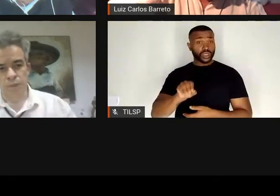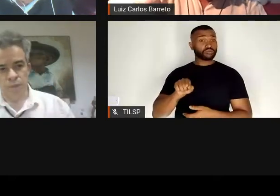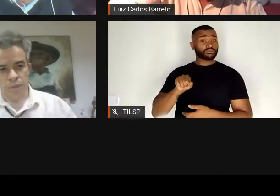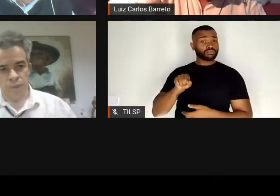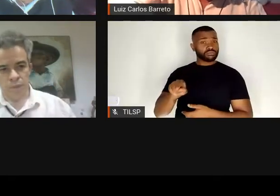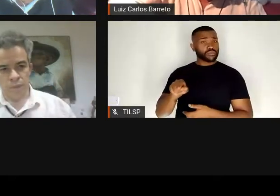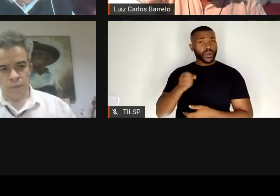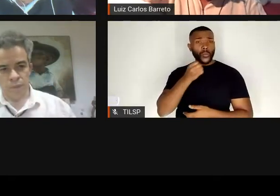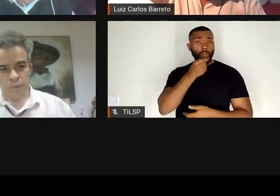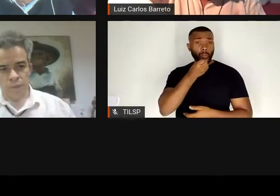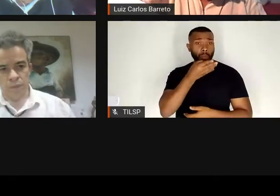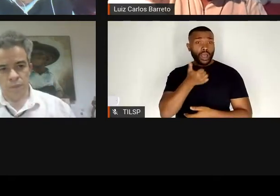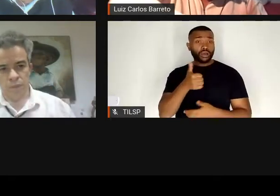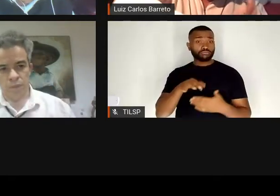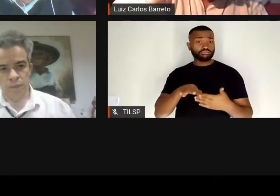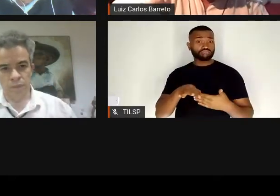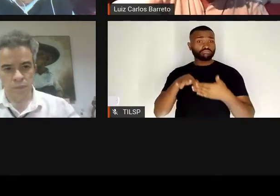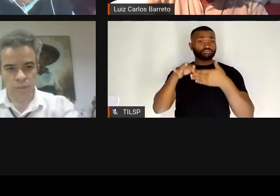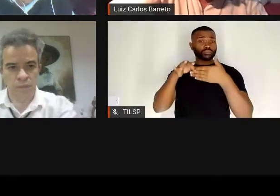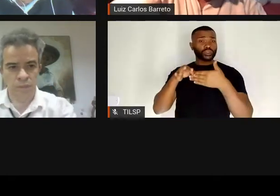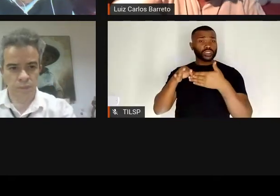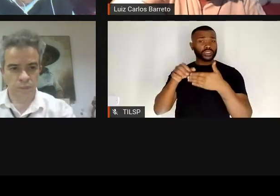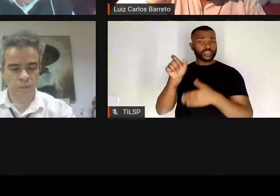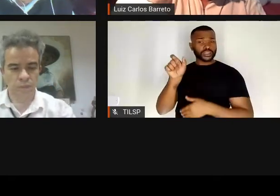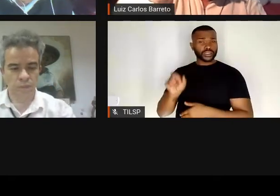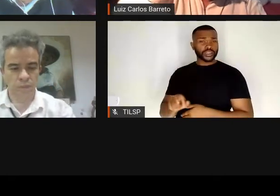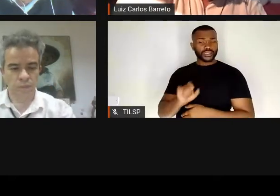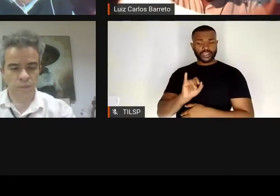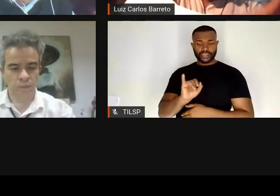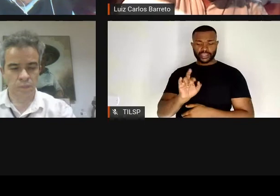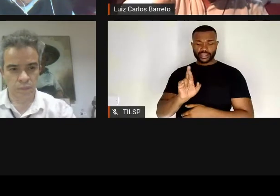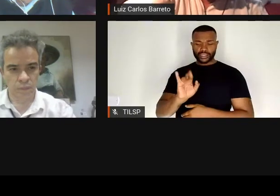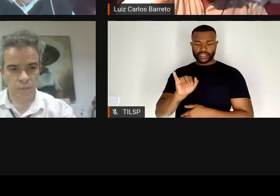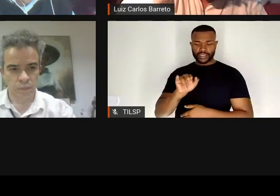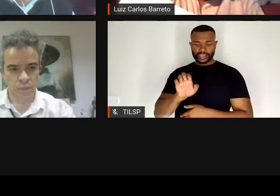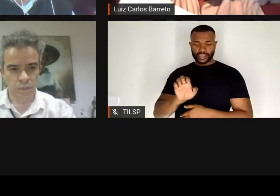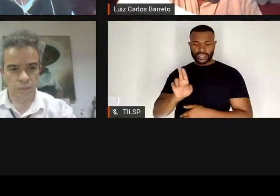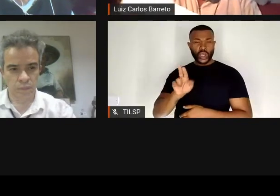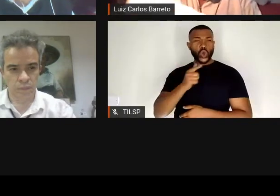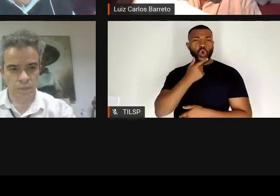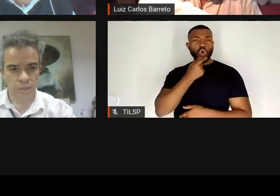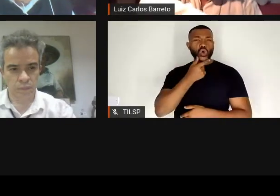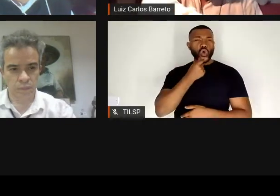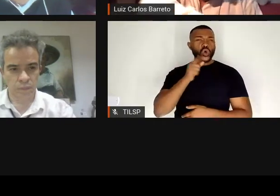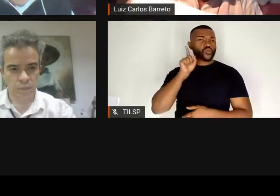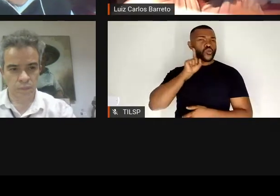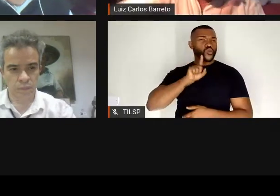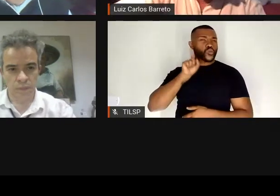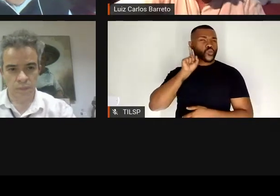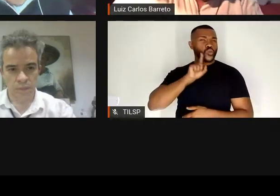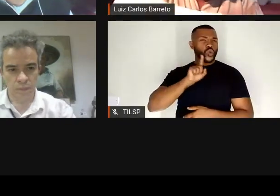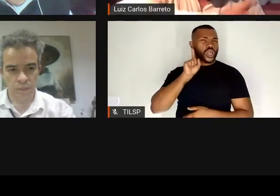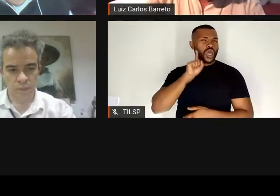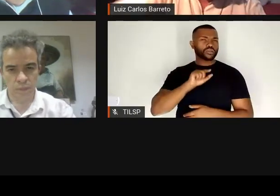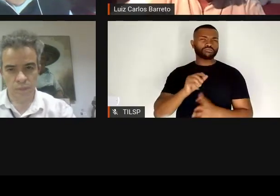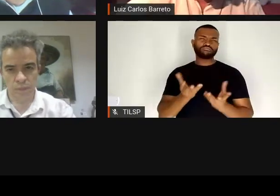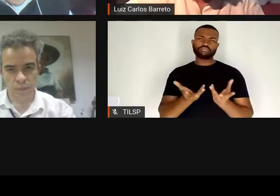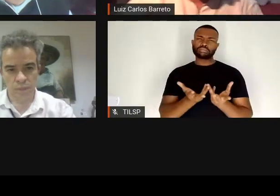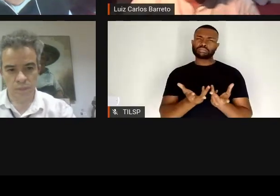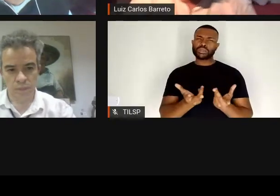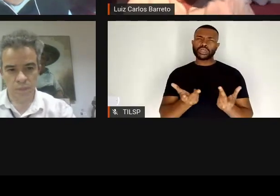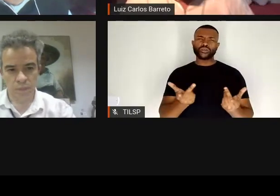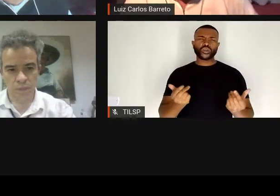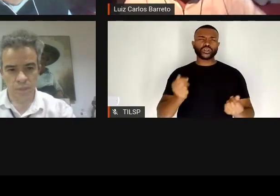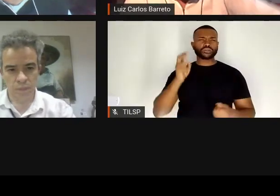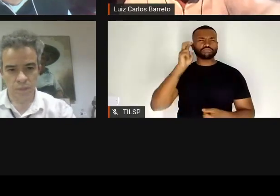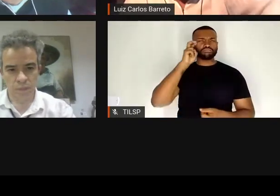dirigido pelo Irineu, que era um mulato e espetacular,